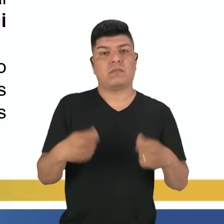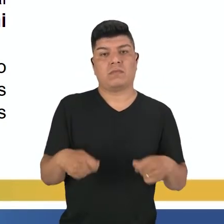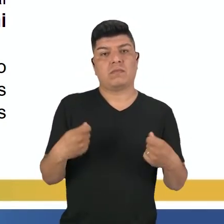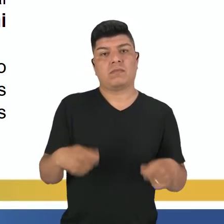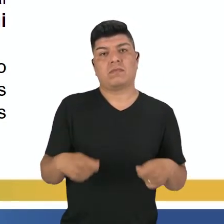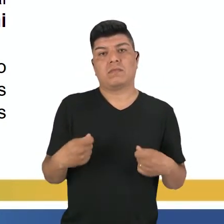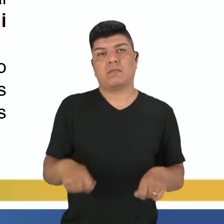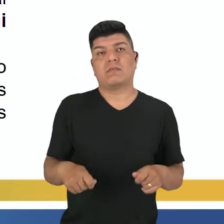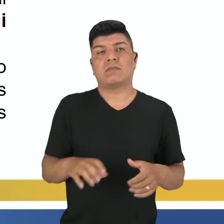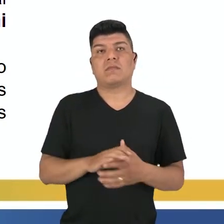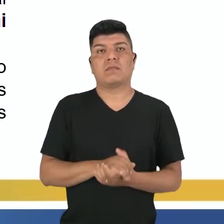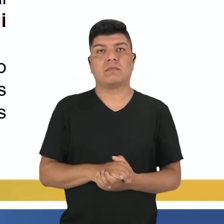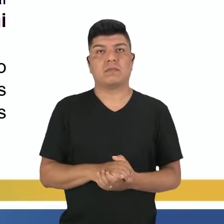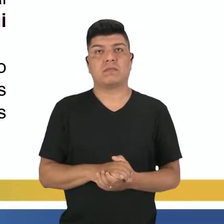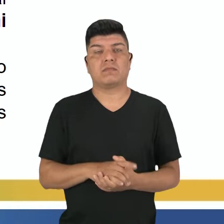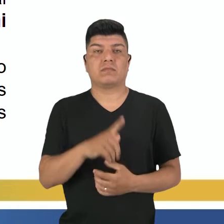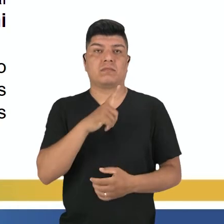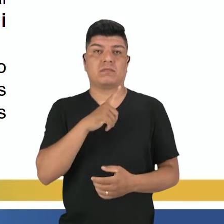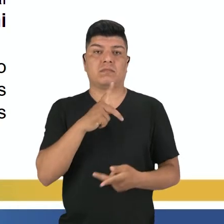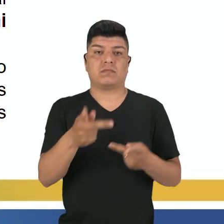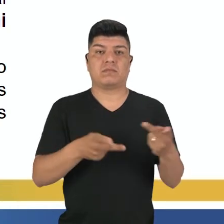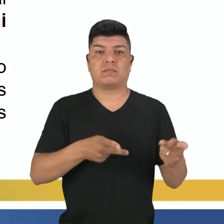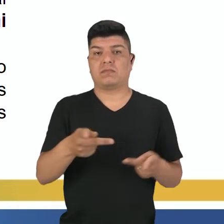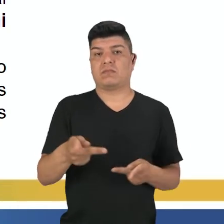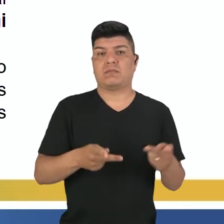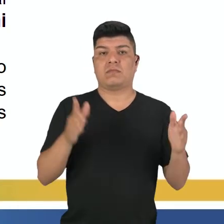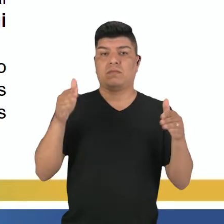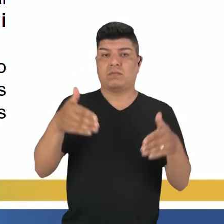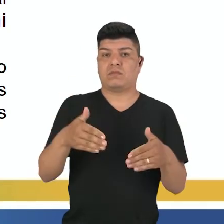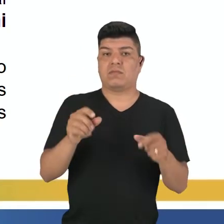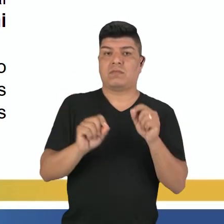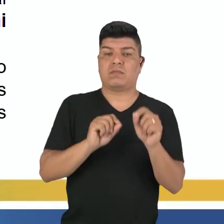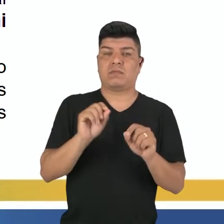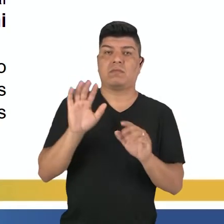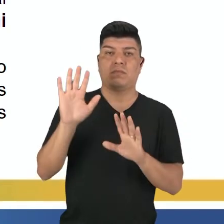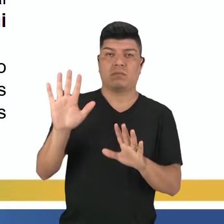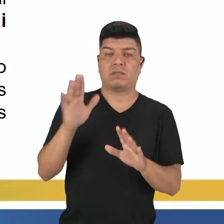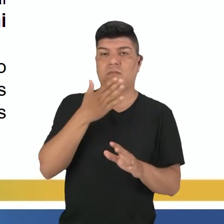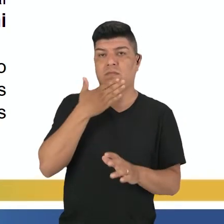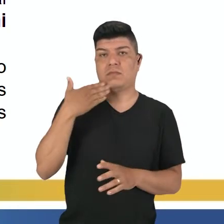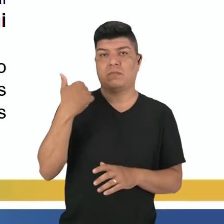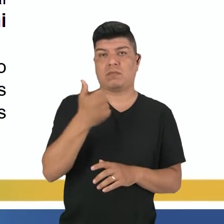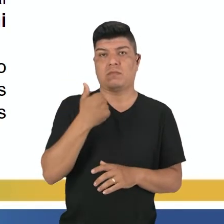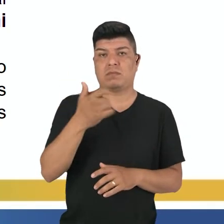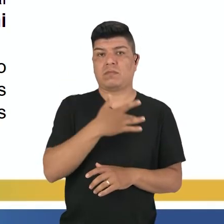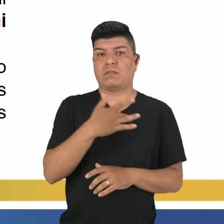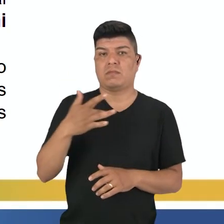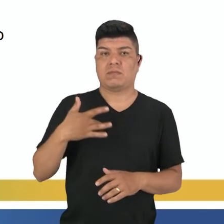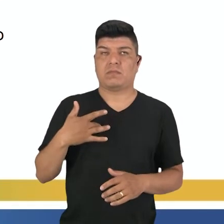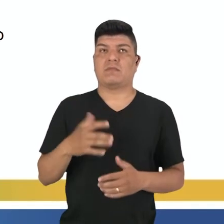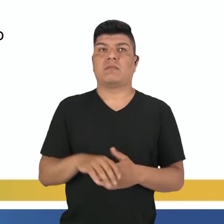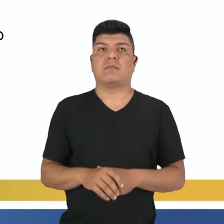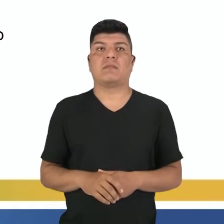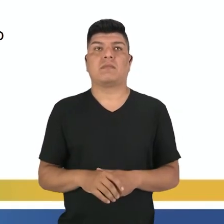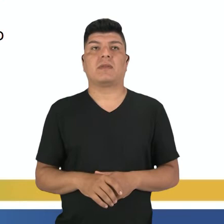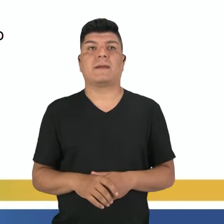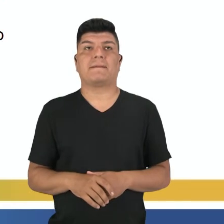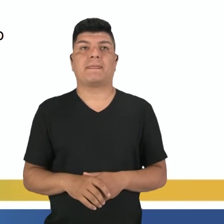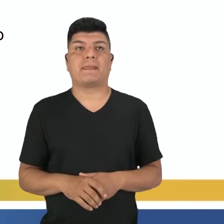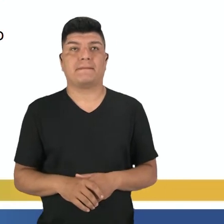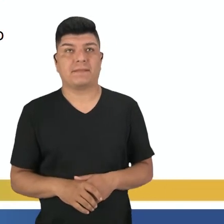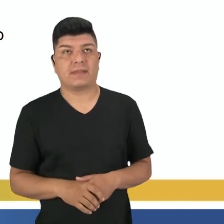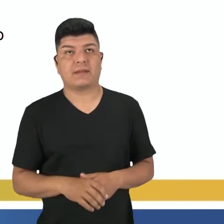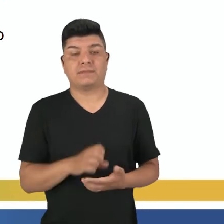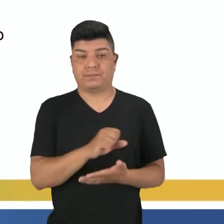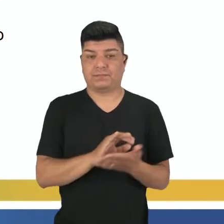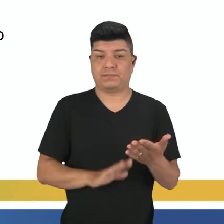necessitam que tenham planejamentos voltados para elas, para melhorar a saúde delas. Bom, no